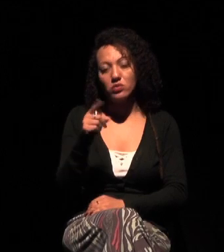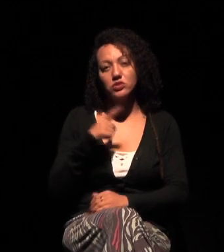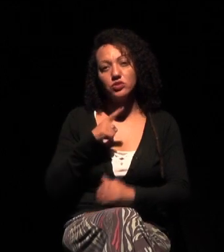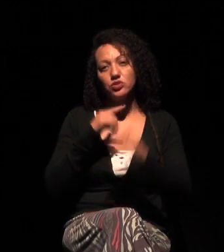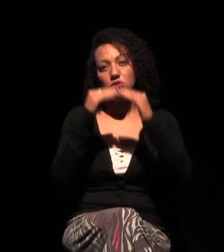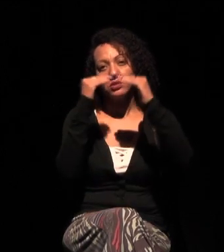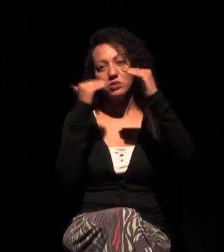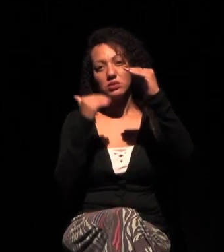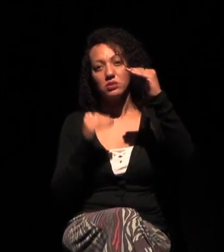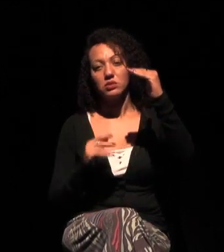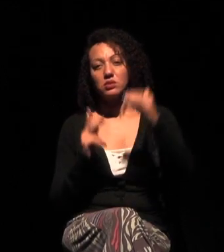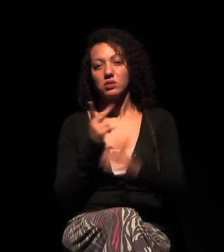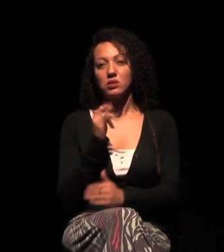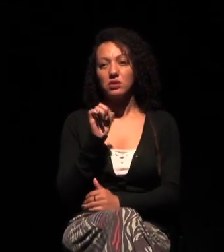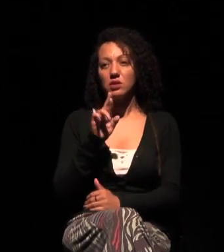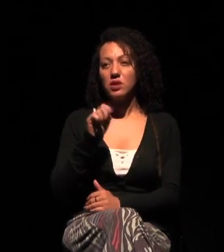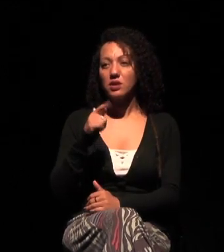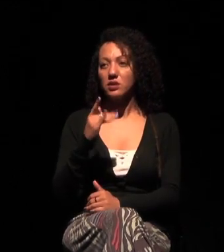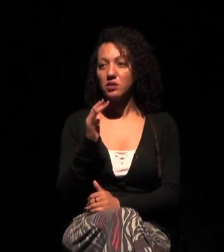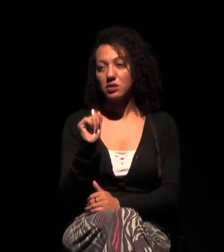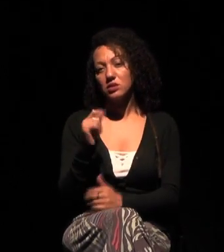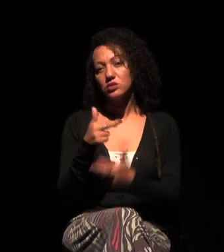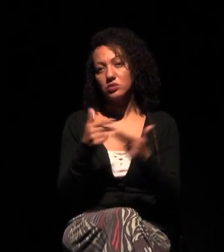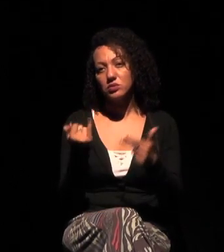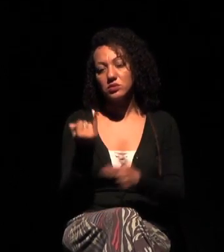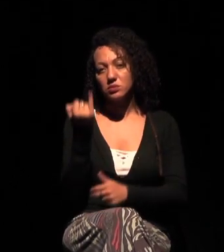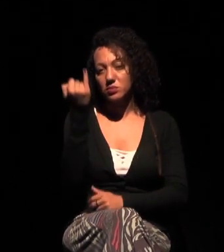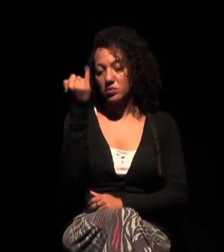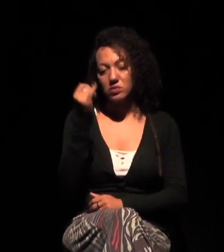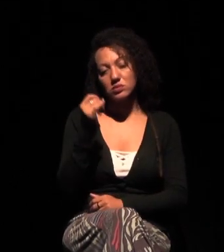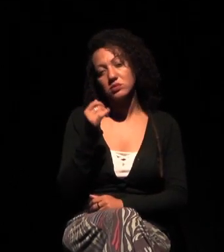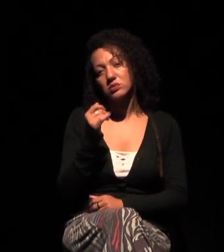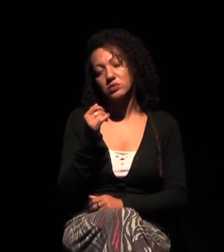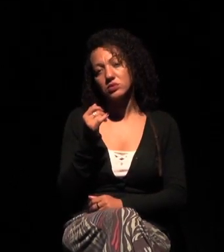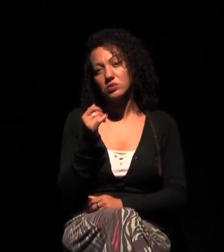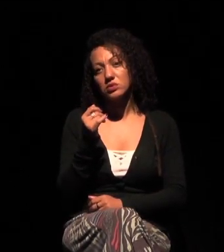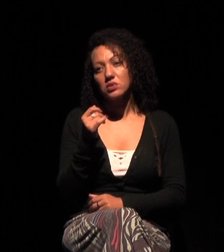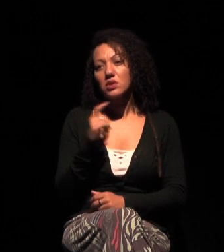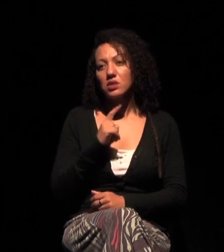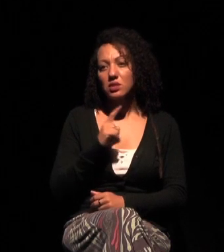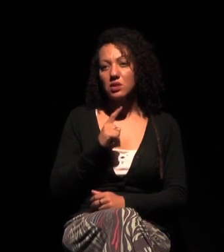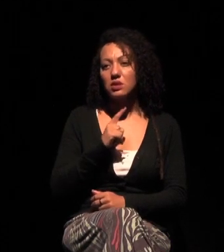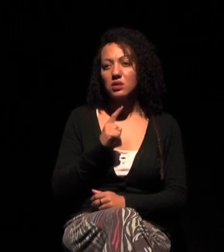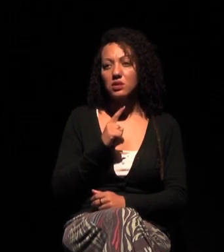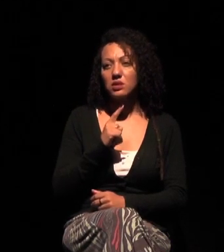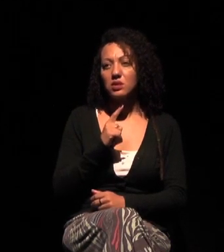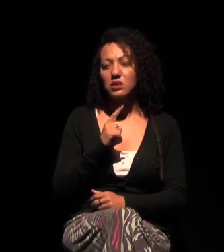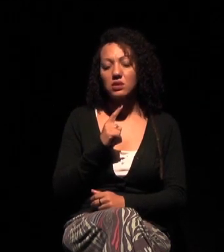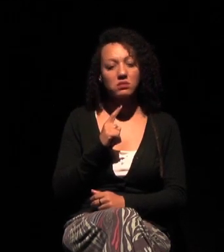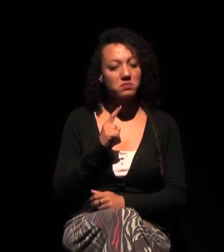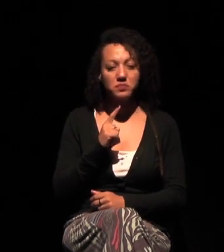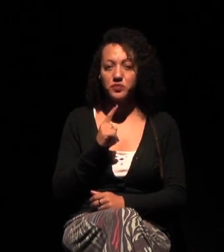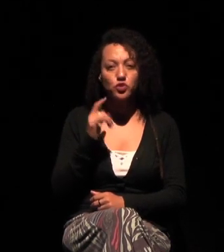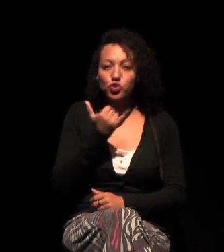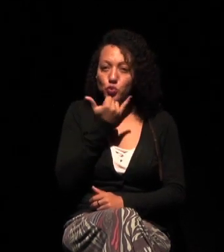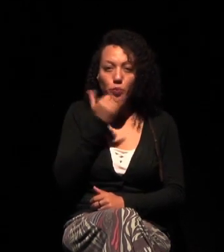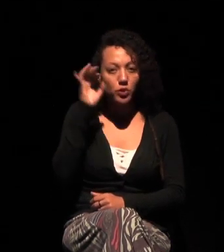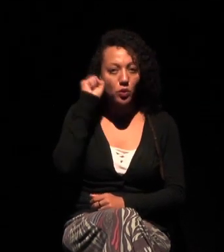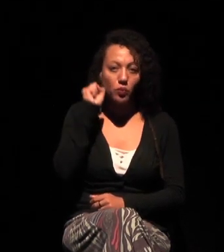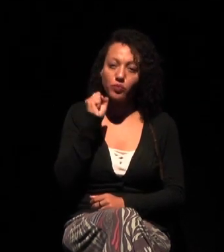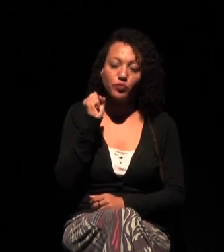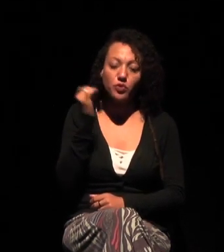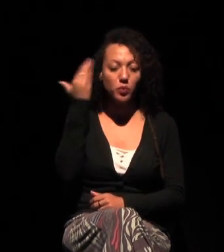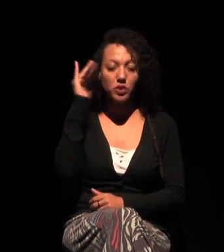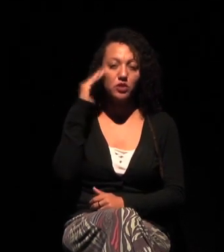de importância é uma elencagem 14 e aos próprios um pouco doutor fato uma das